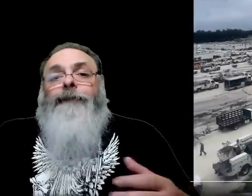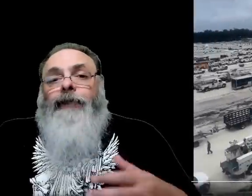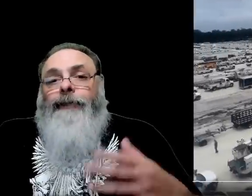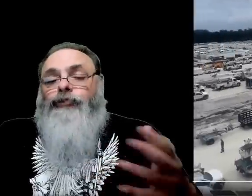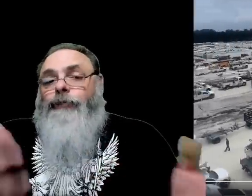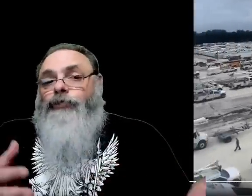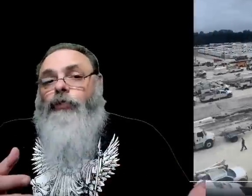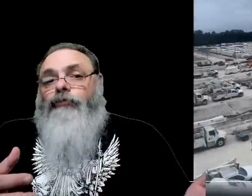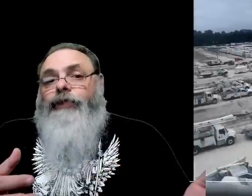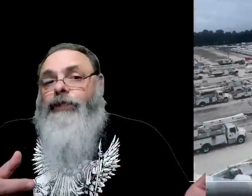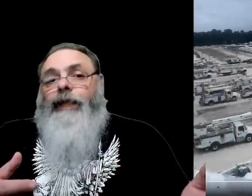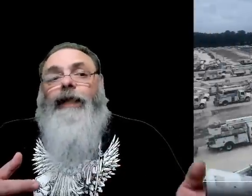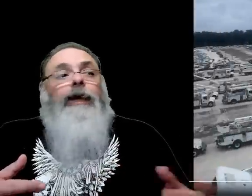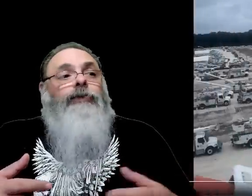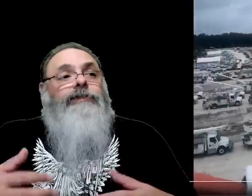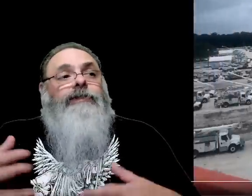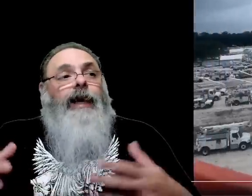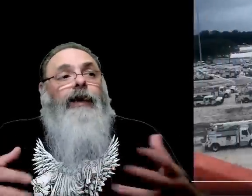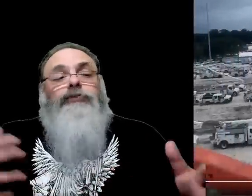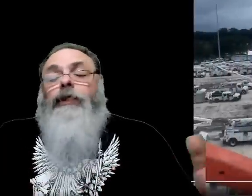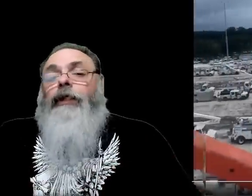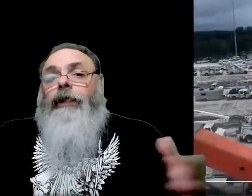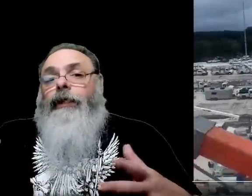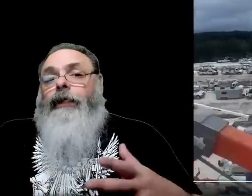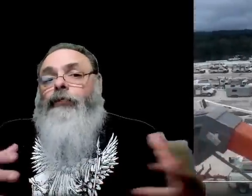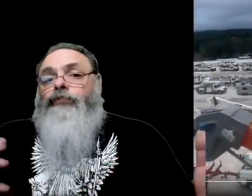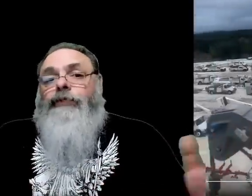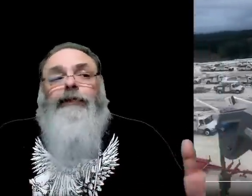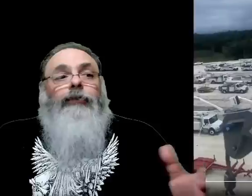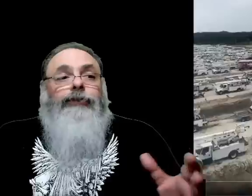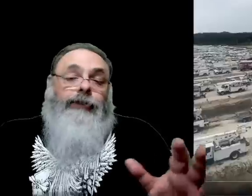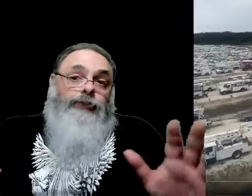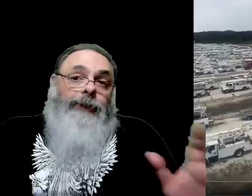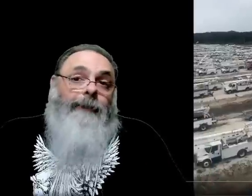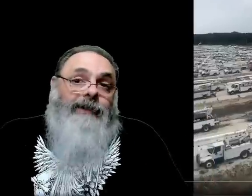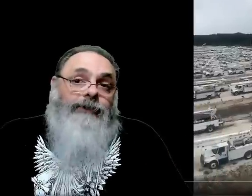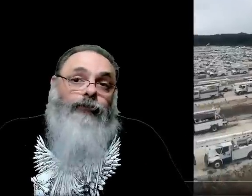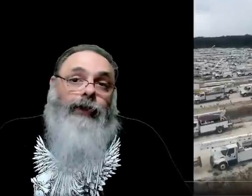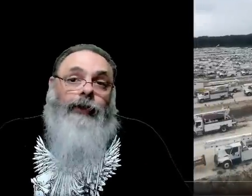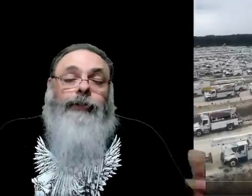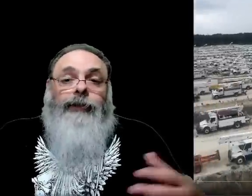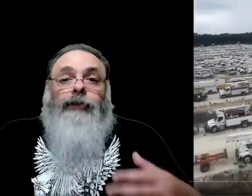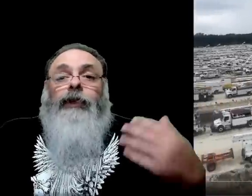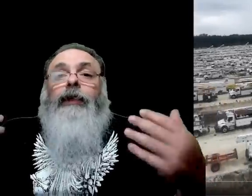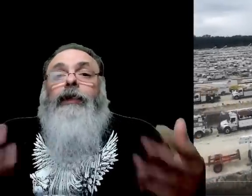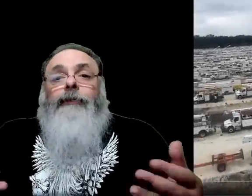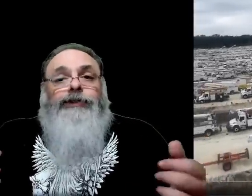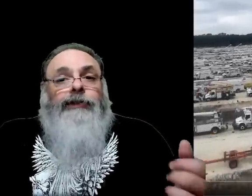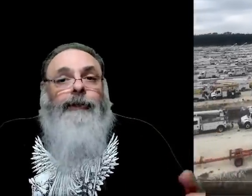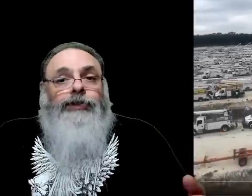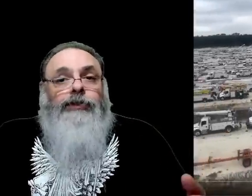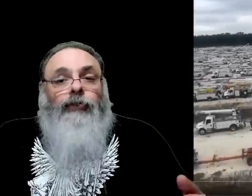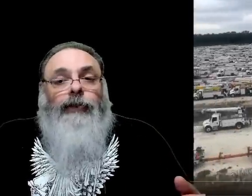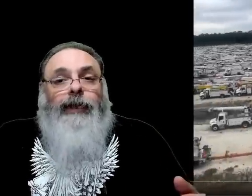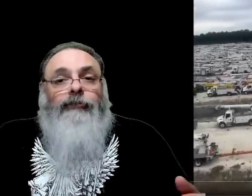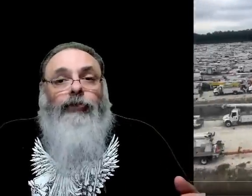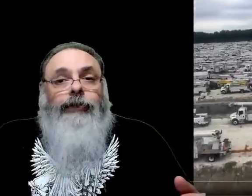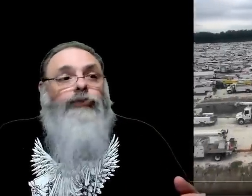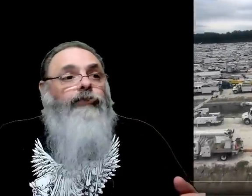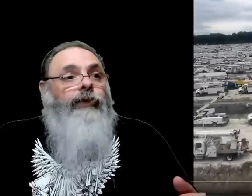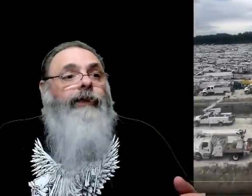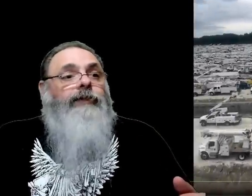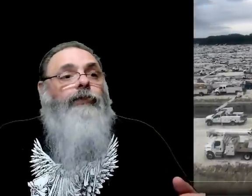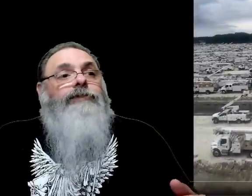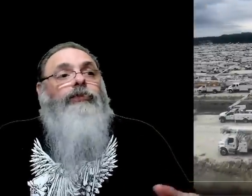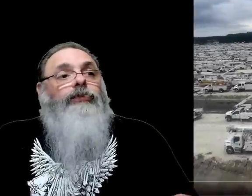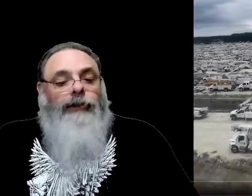rapidamente o pessoal vai chegar lá com esses carros e consertar coisas tem que esperar passar o furacão primeiro imediatamente eles vão lá e